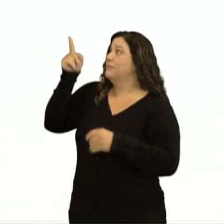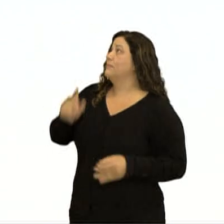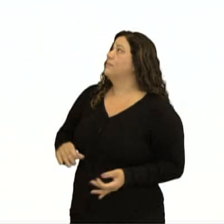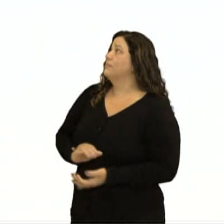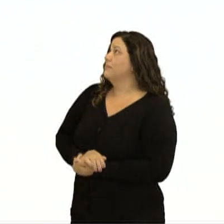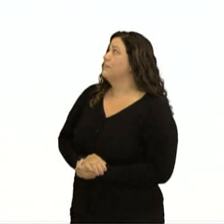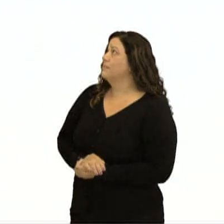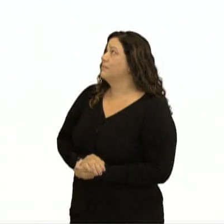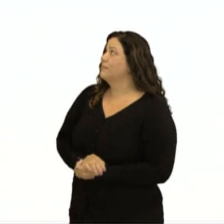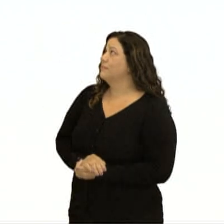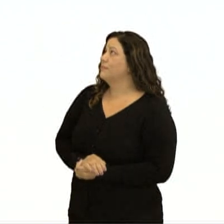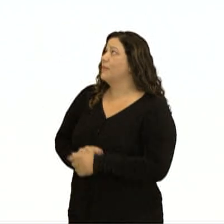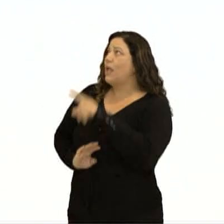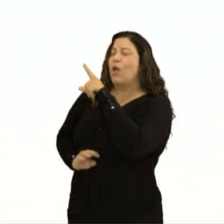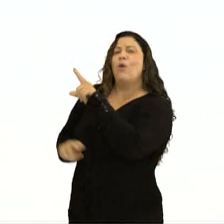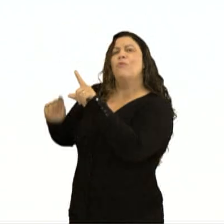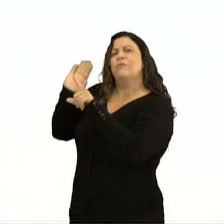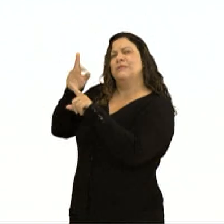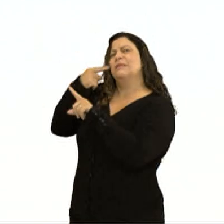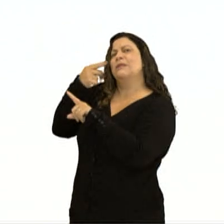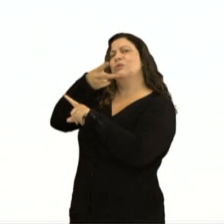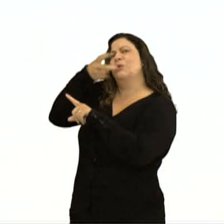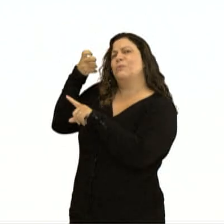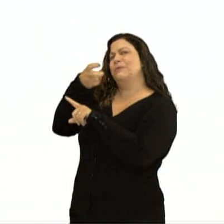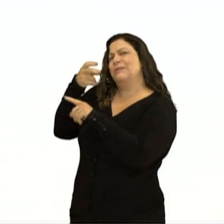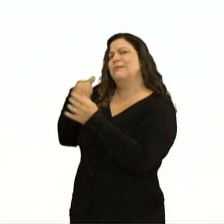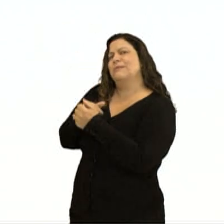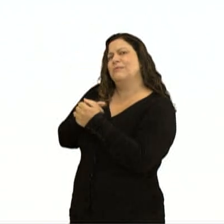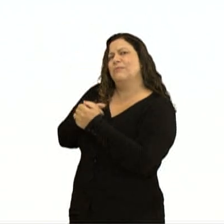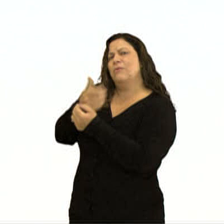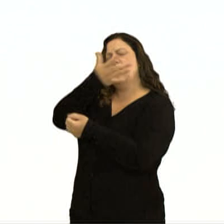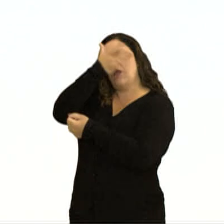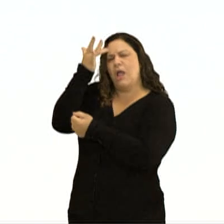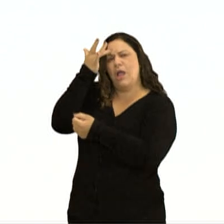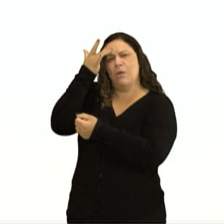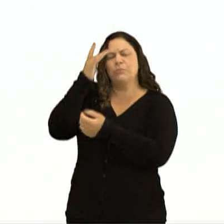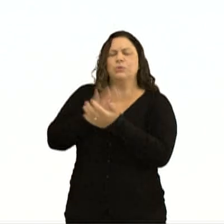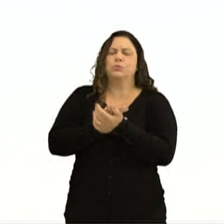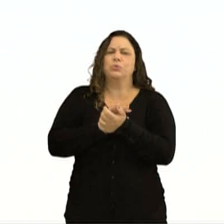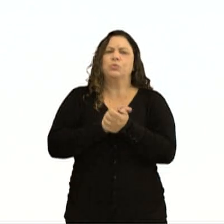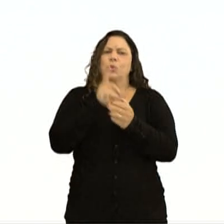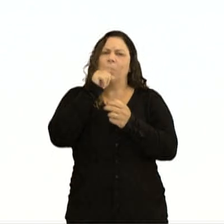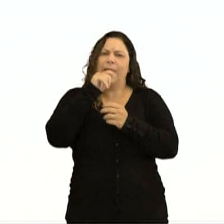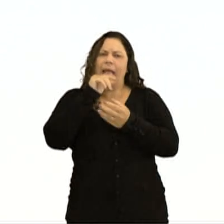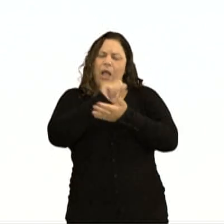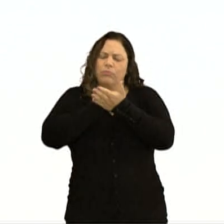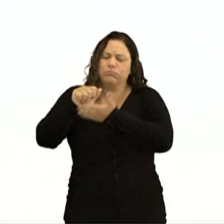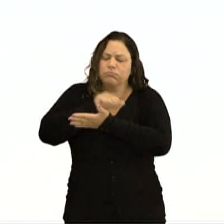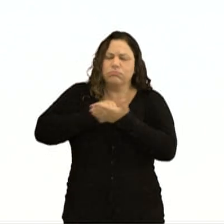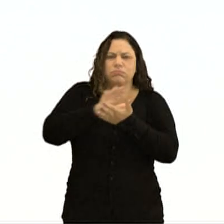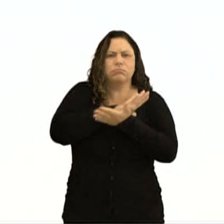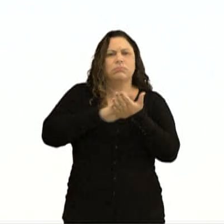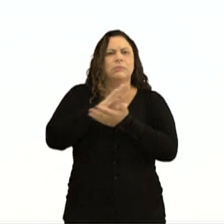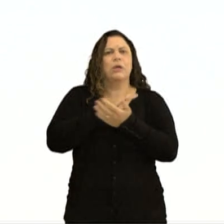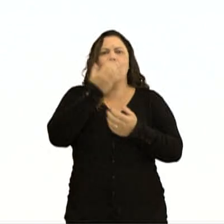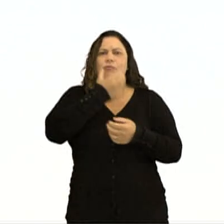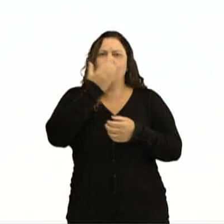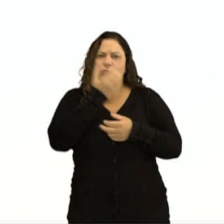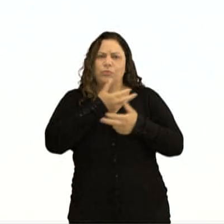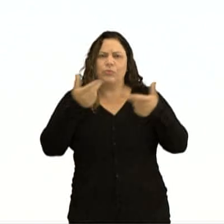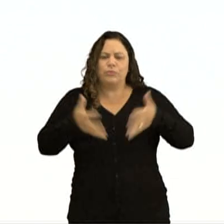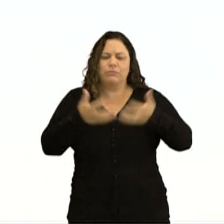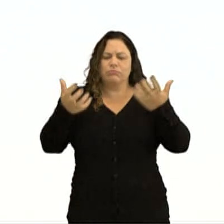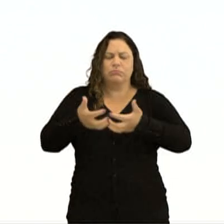já observou alguém lavando frutas, verduras, legumes? Você tem lavado